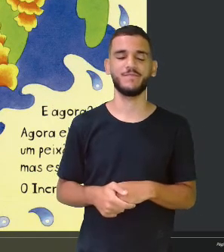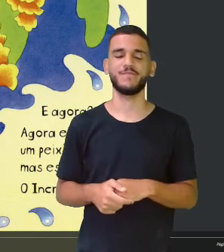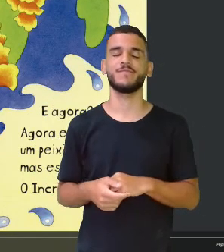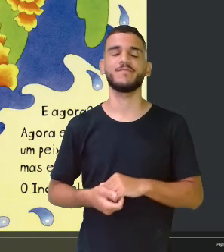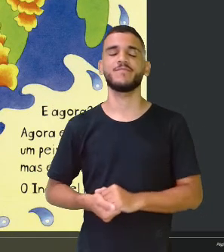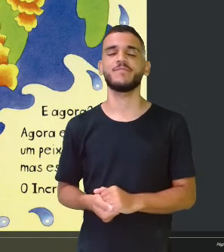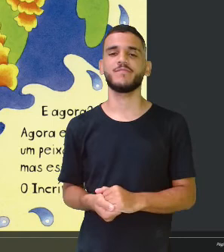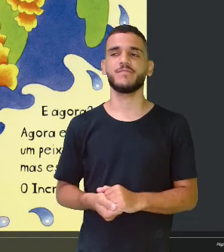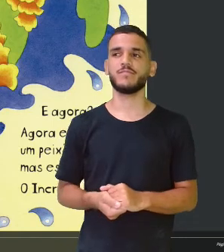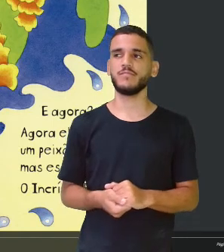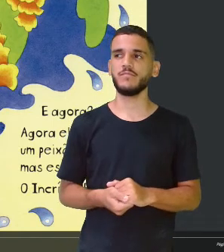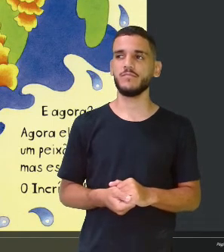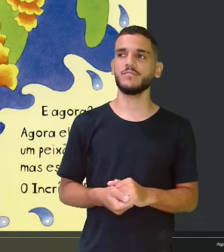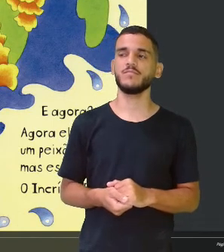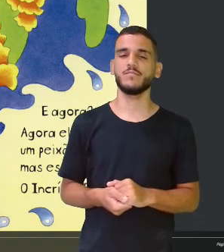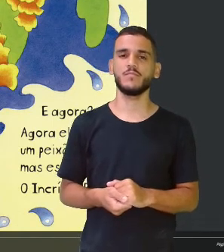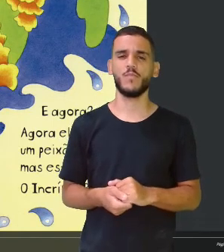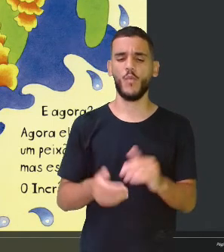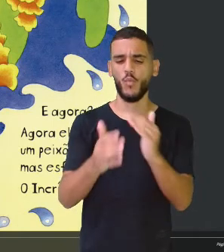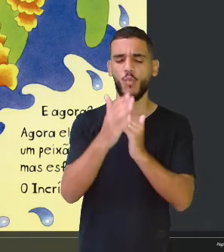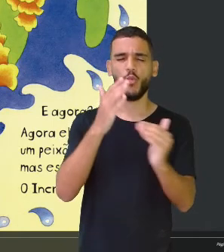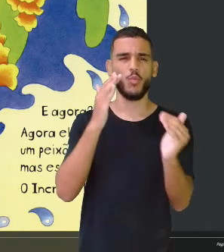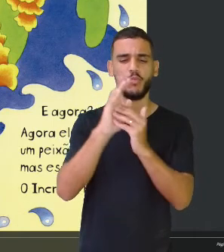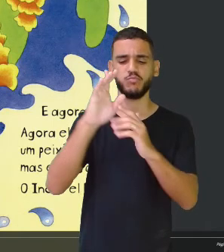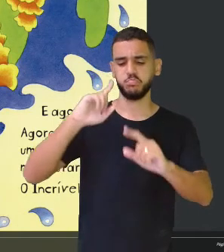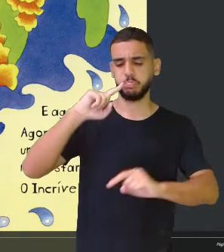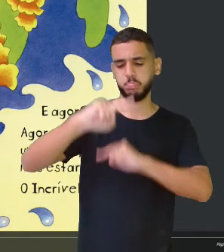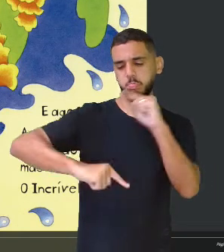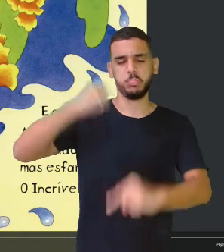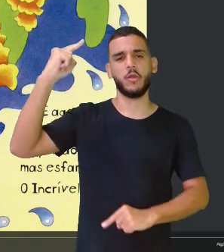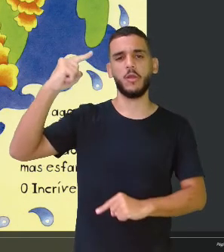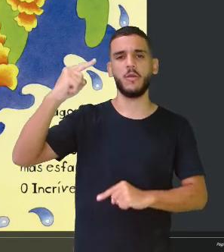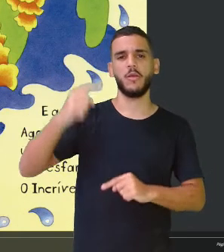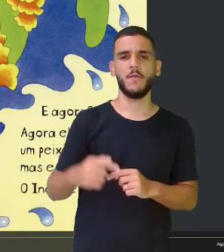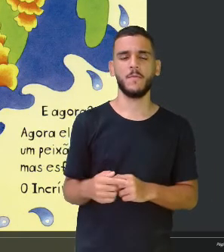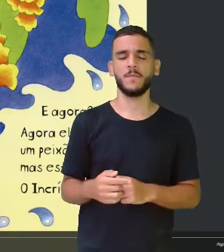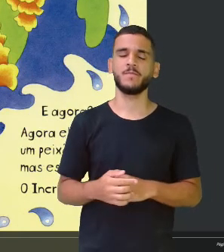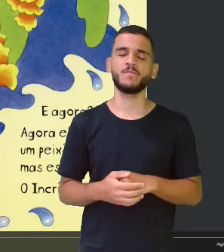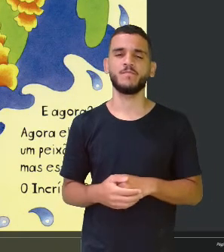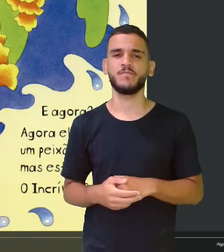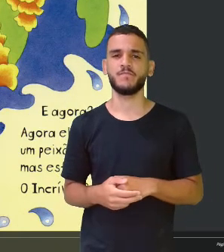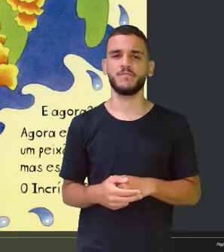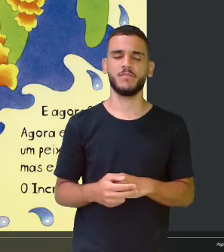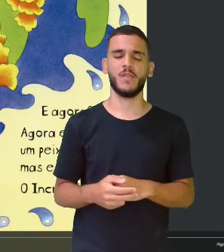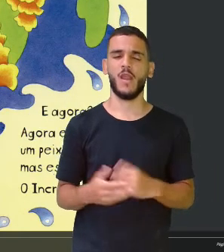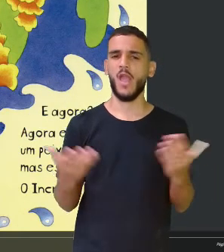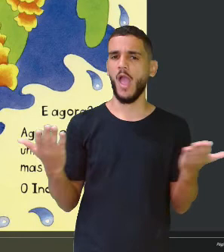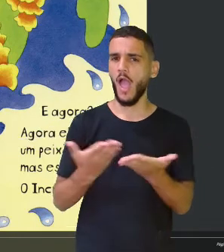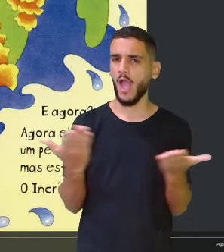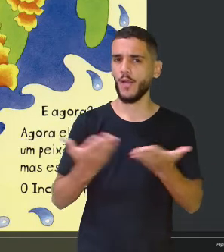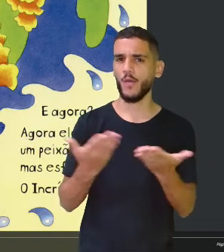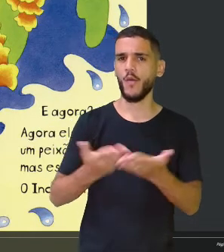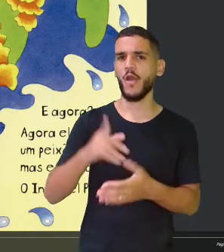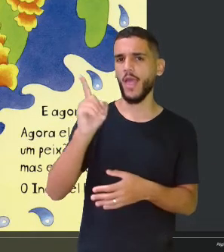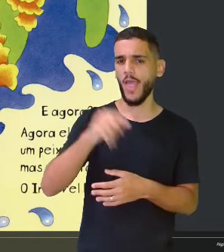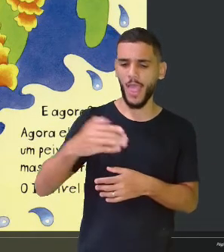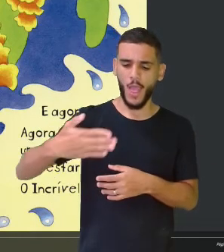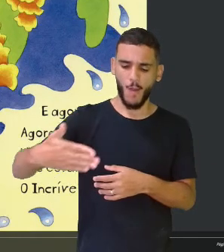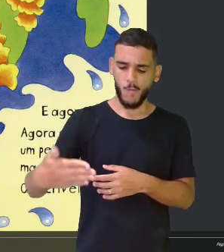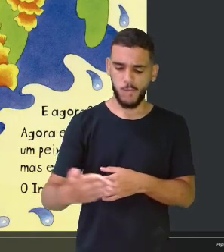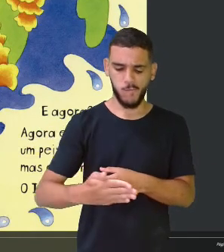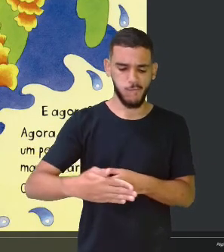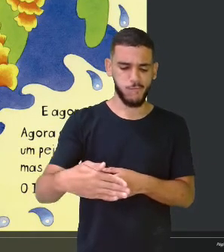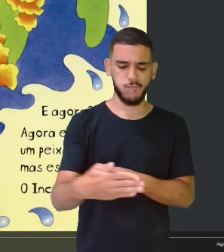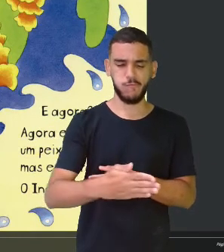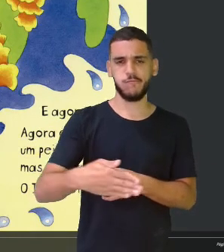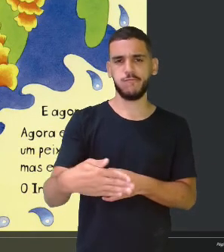Hulk? As roupas se rasgavam, ele ficava só com aquela bermudinha. E agora? Agora ele era um peixão, sim,